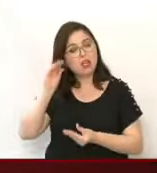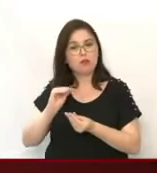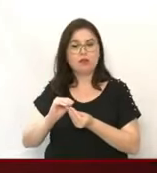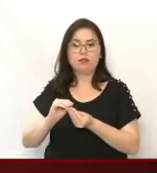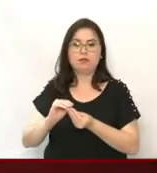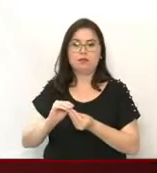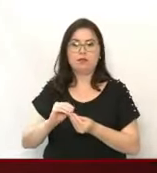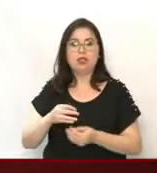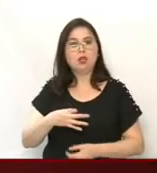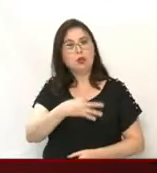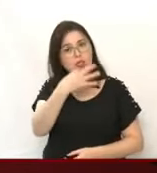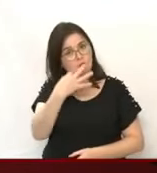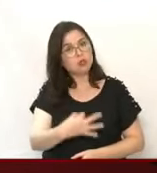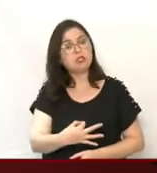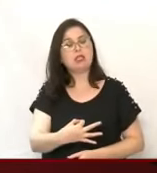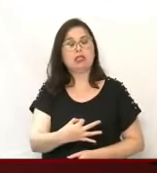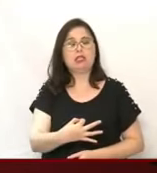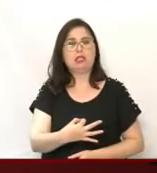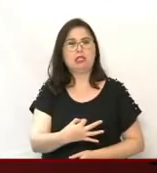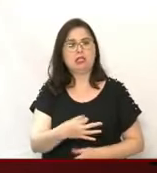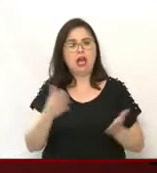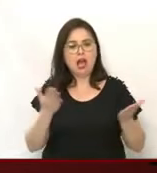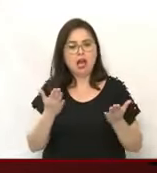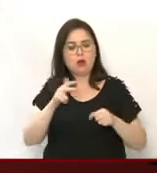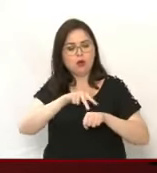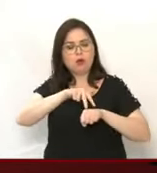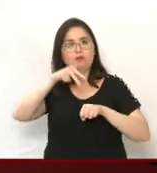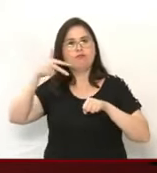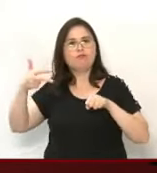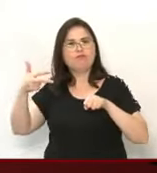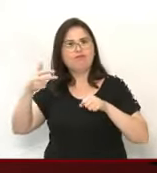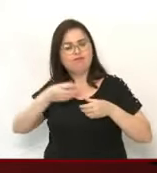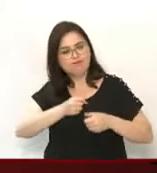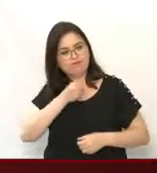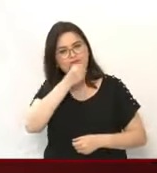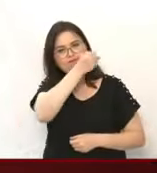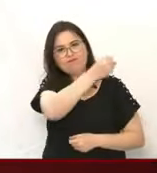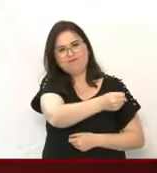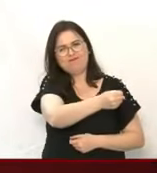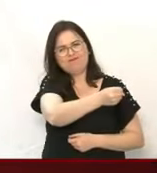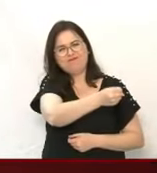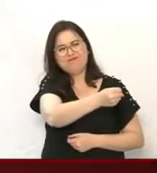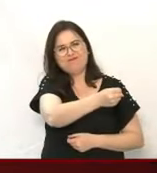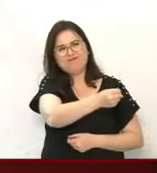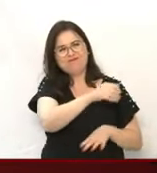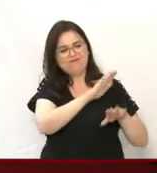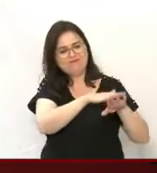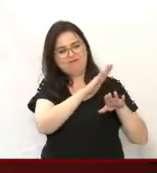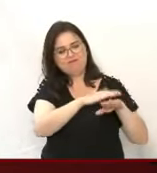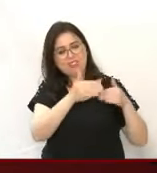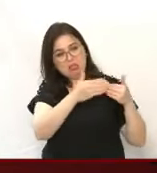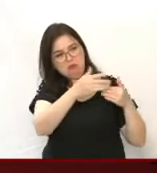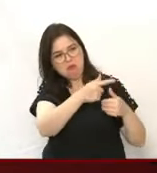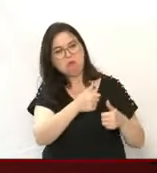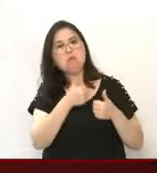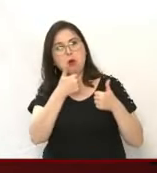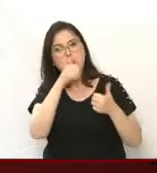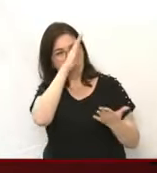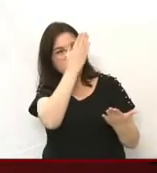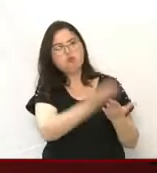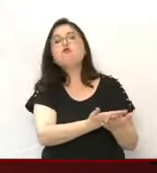certeza, Moisés, que deixa a presidência em muitas boas mãos. O companheiro Moisés tem histórico de luta